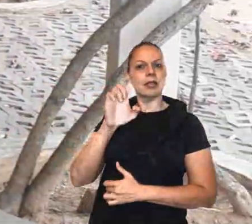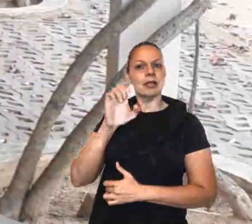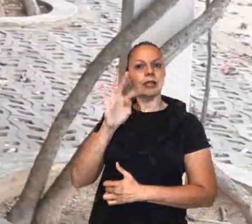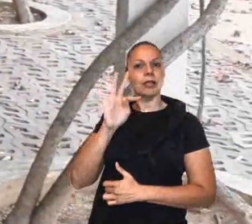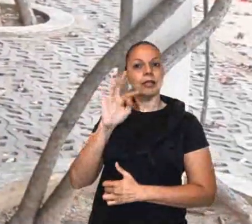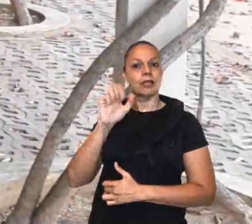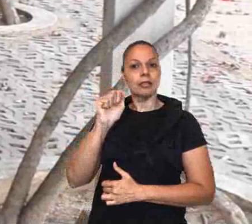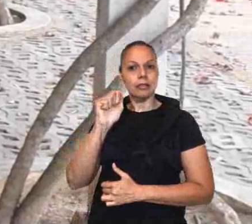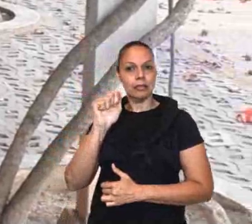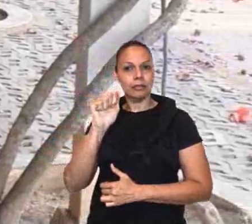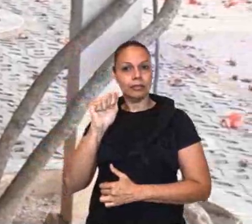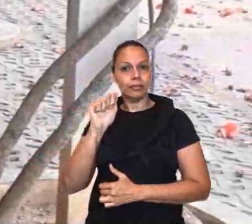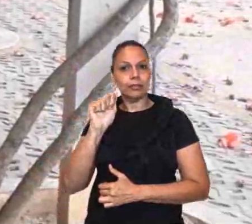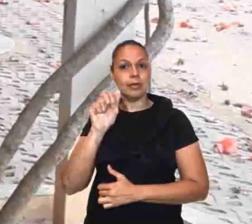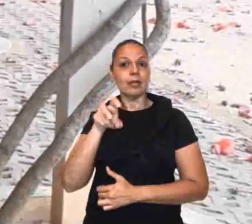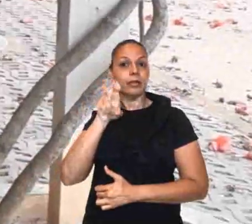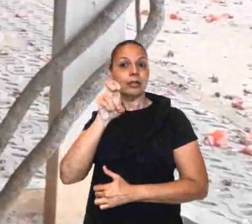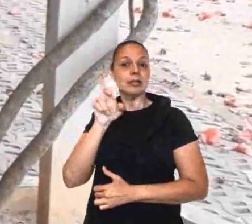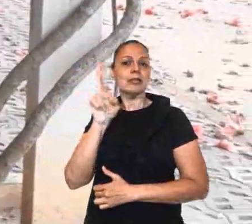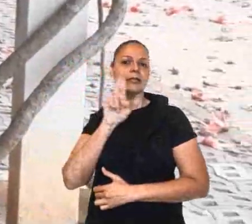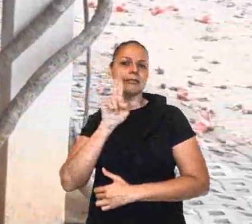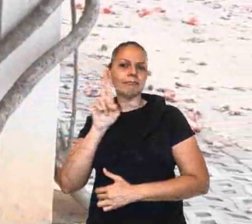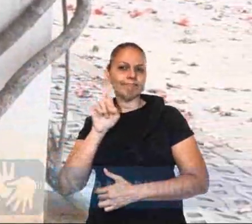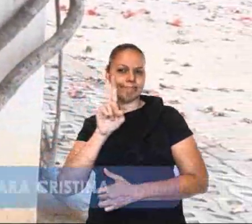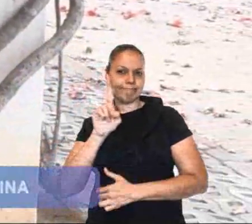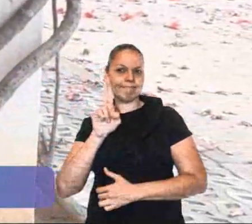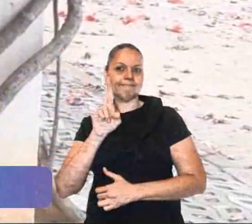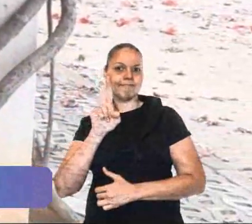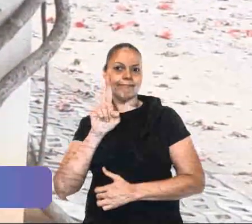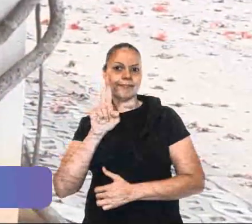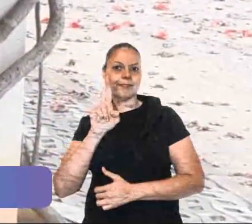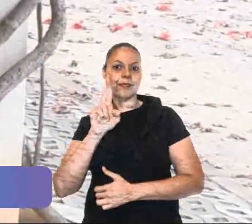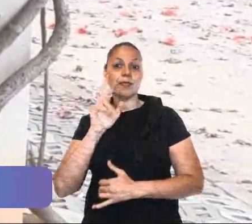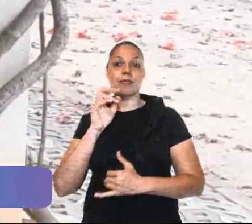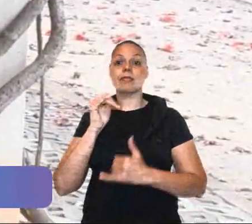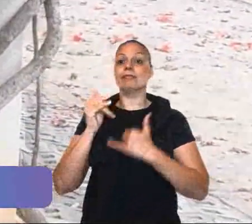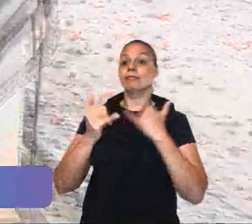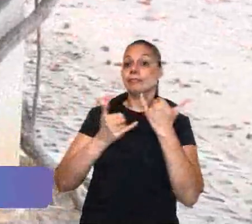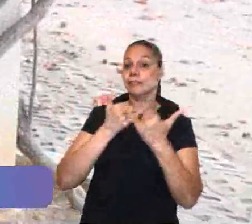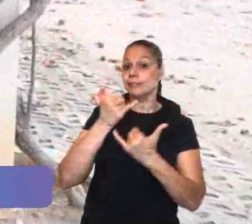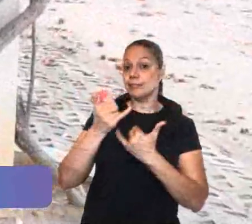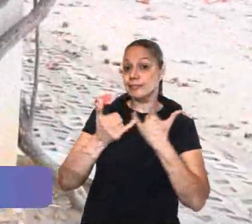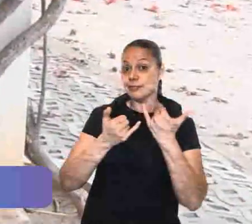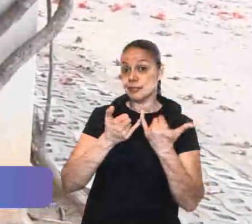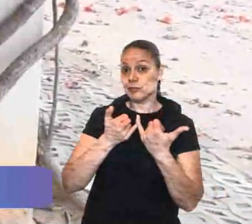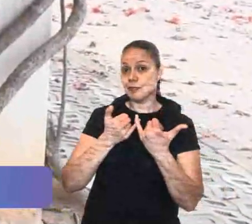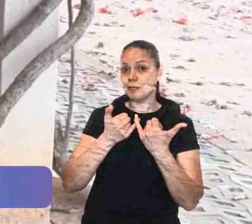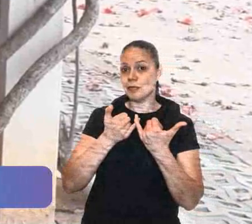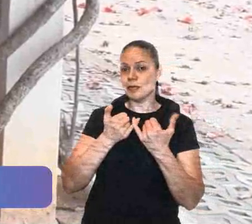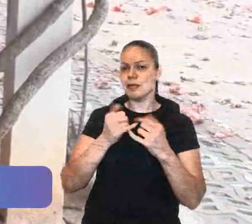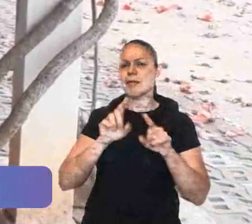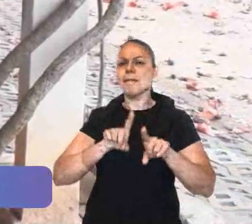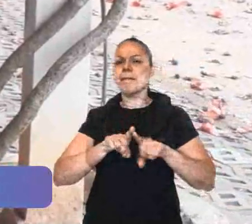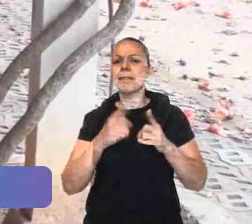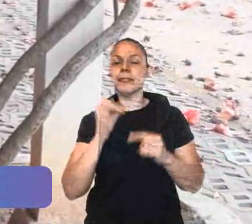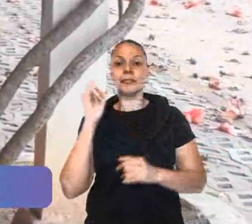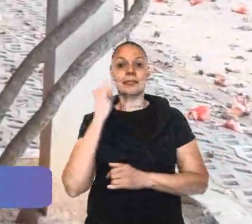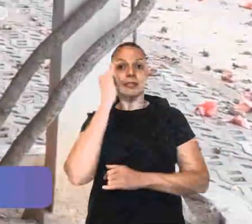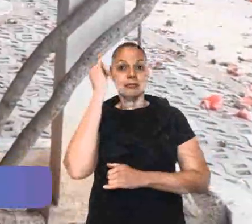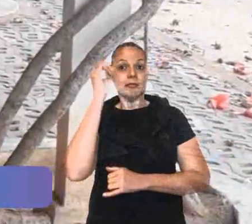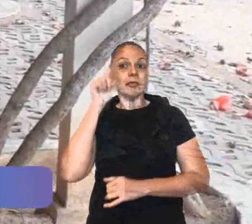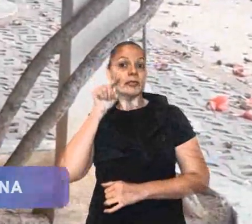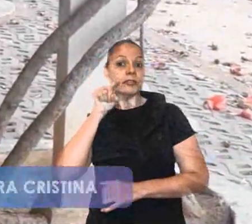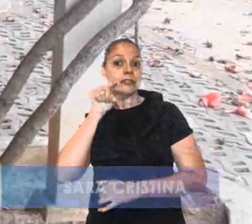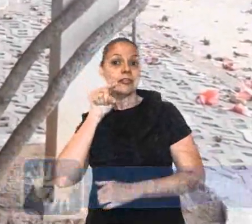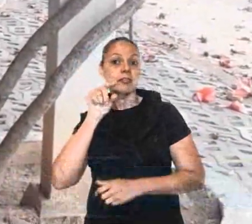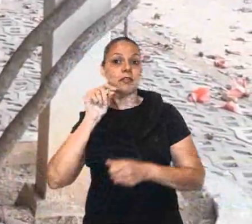meio ambiente. Nesse contexto, nasce a necessidade de ensinar os 5 R's, 5 termos que nos ajudam a compreender